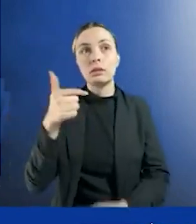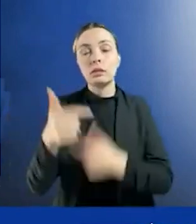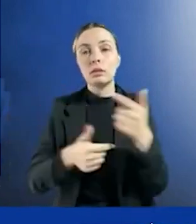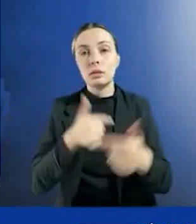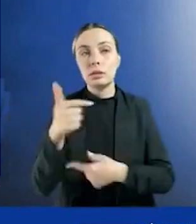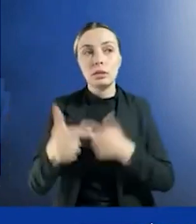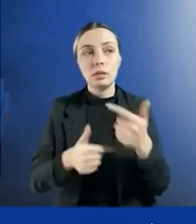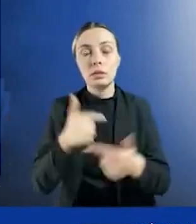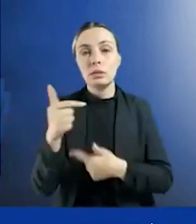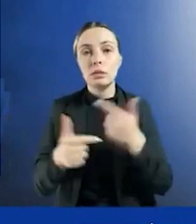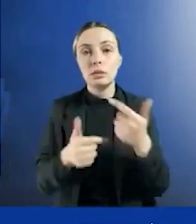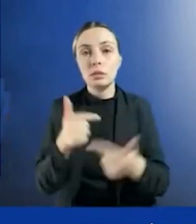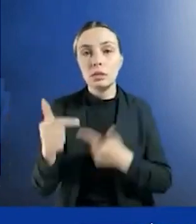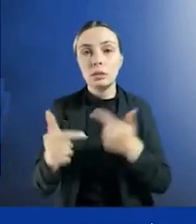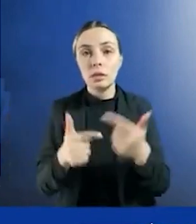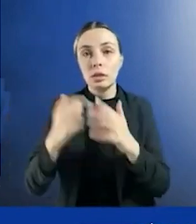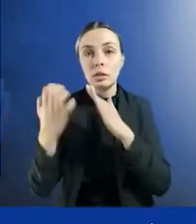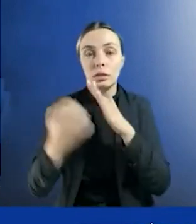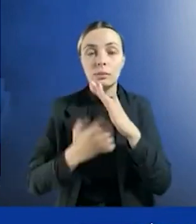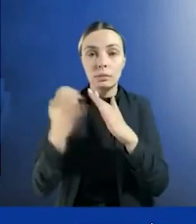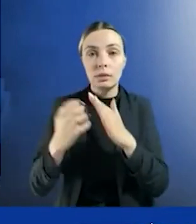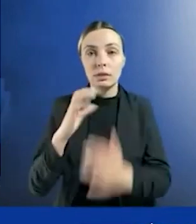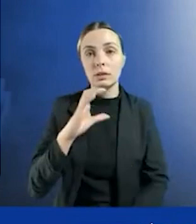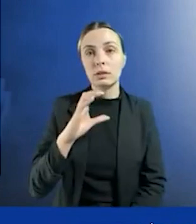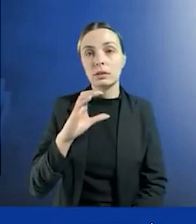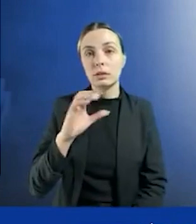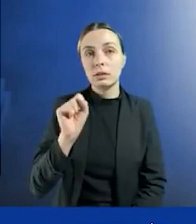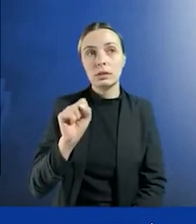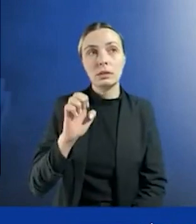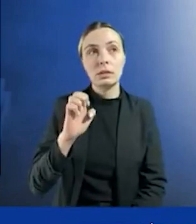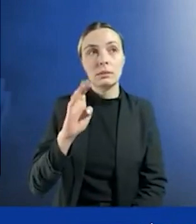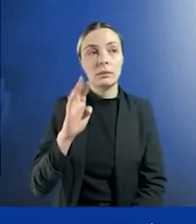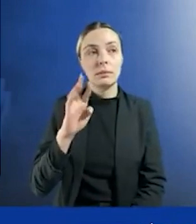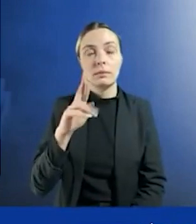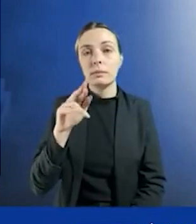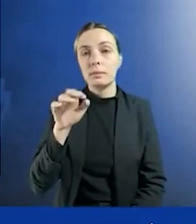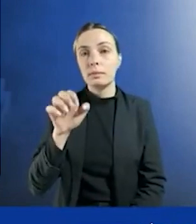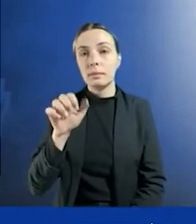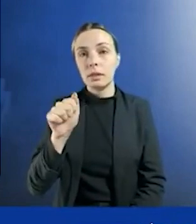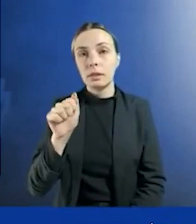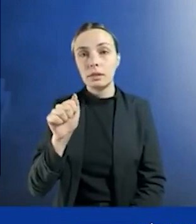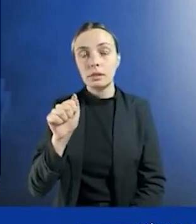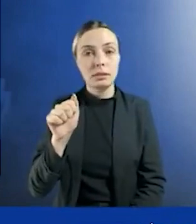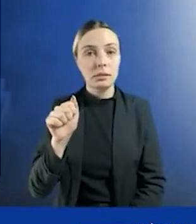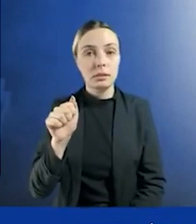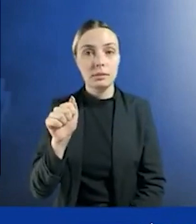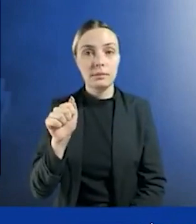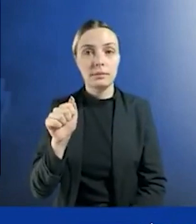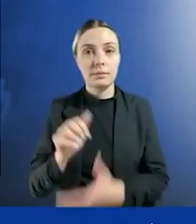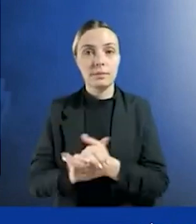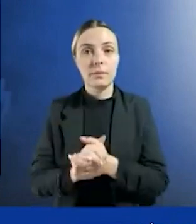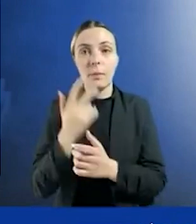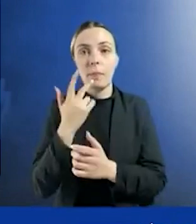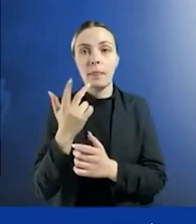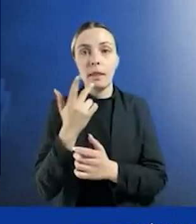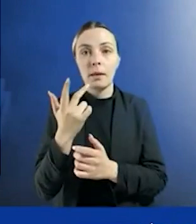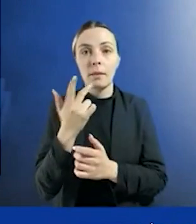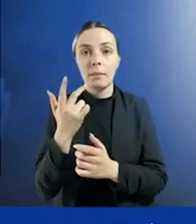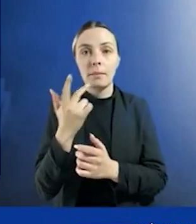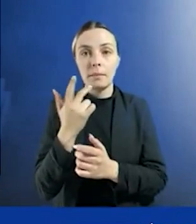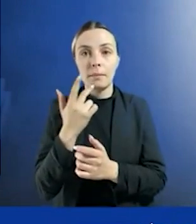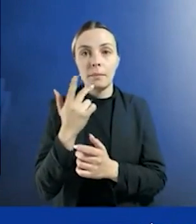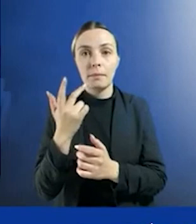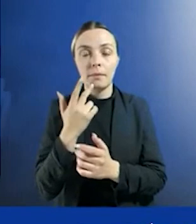Pequenas Empresas, SEBRAE, e o Ministério de Relações Exteriores. Para falar agora à tarde, hoje, sobre